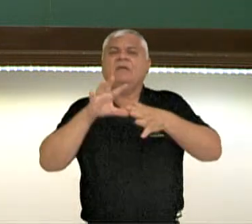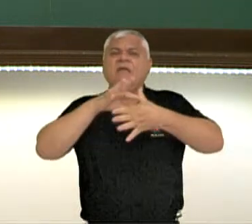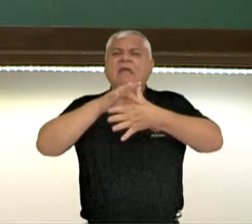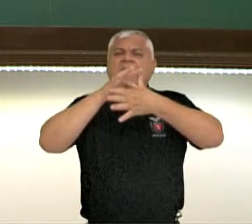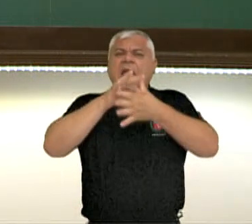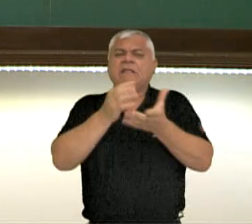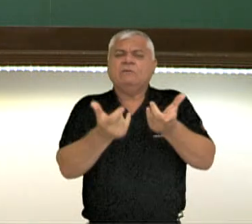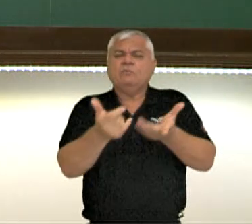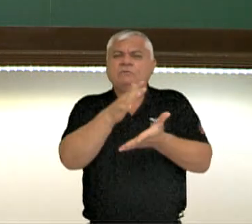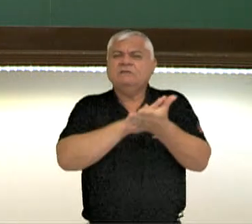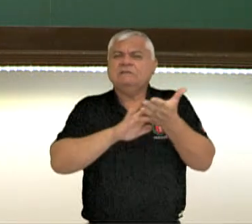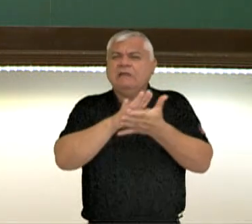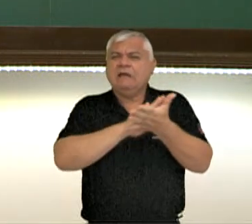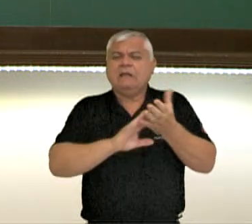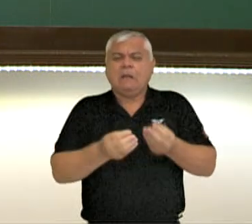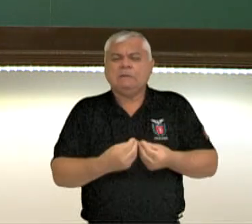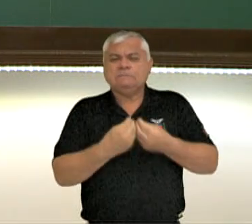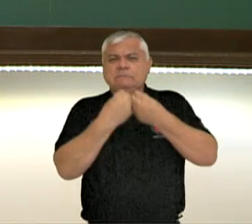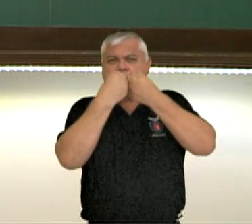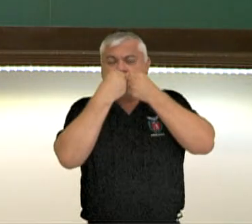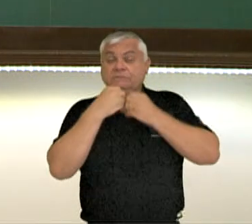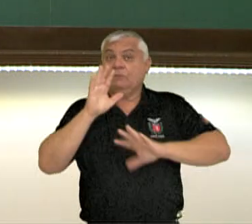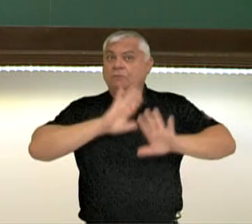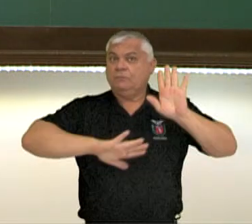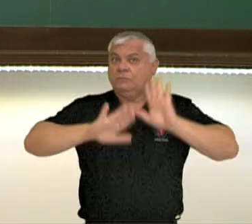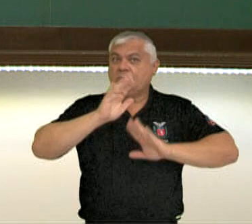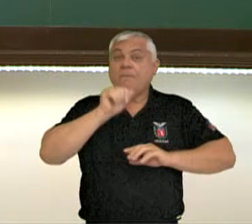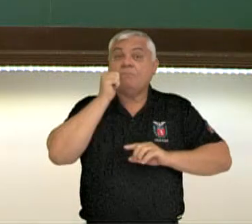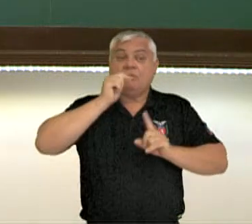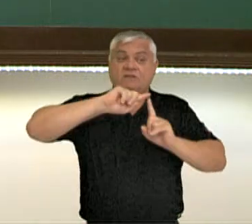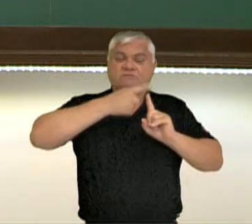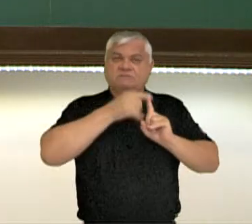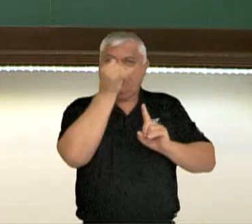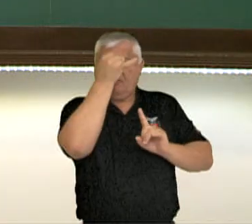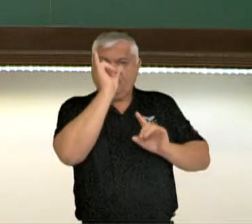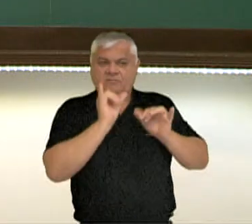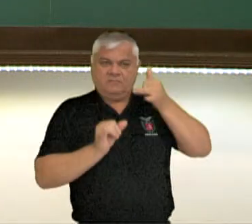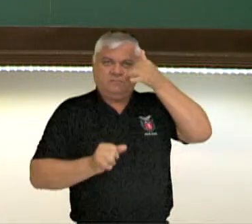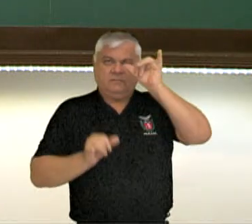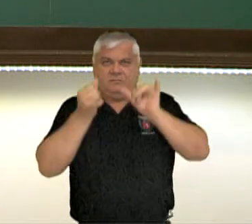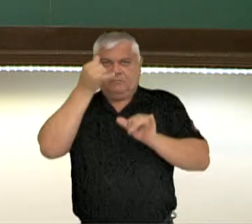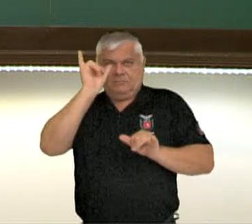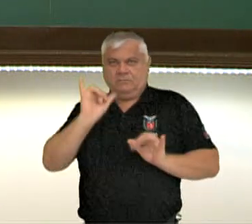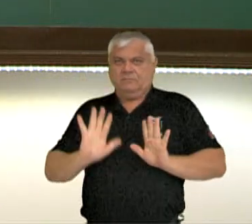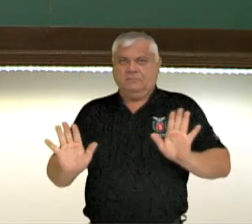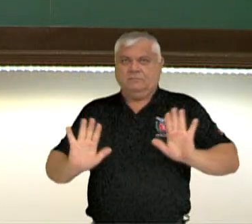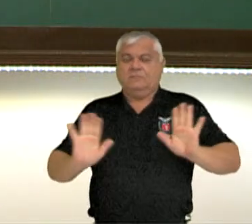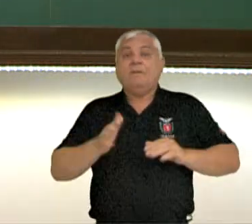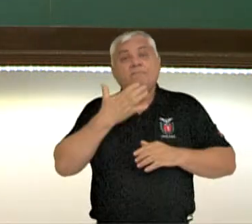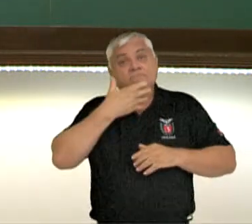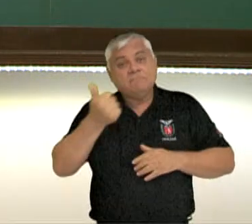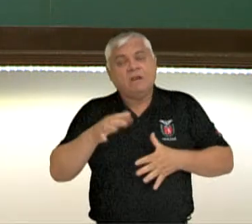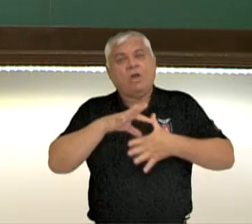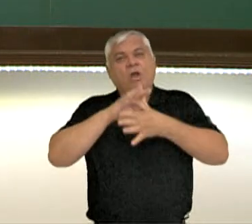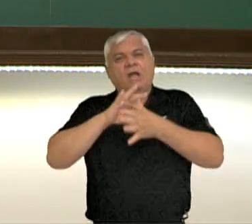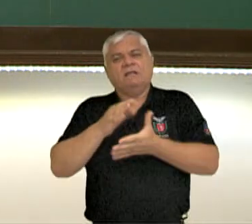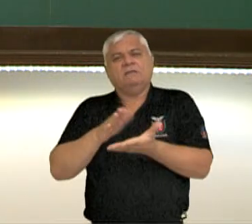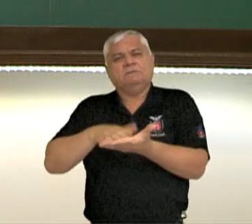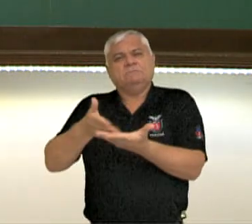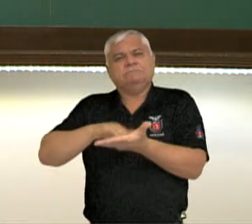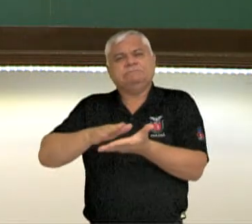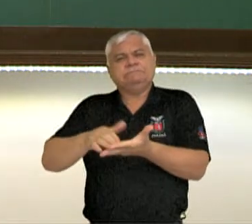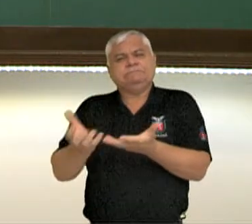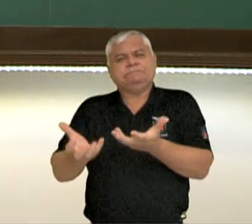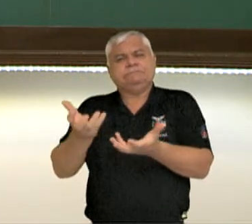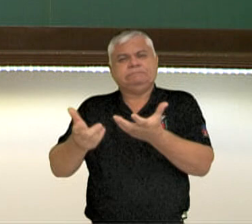crua ou mal cozida. Então, gestantes têm que ter esse cuidado de ter, né, se alimentar da carne mais ao ponto ou até para mais, para não correr